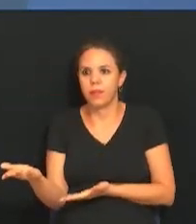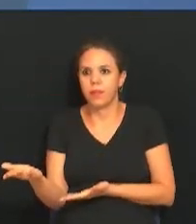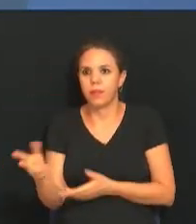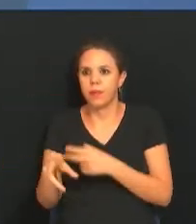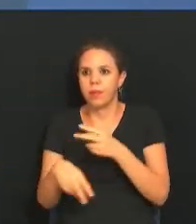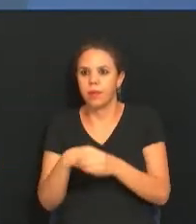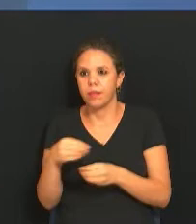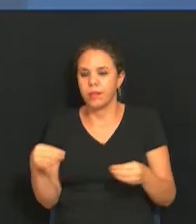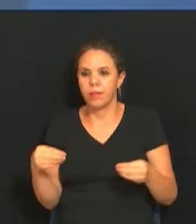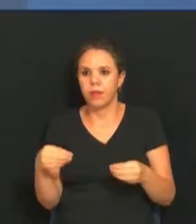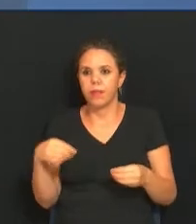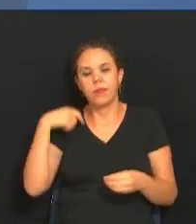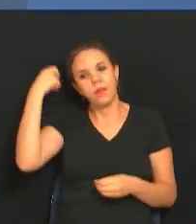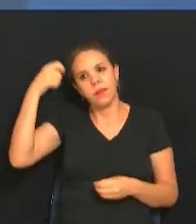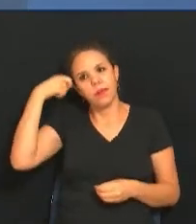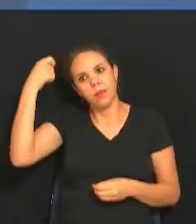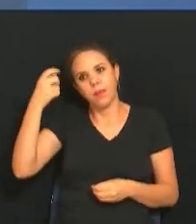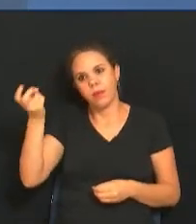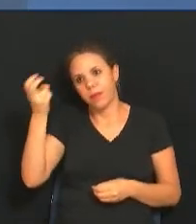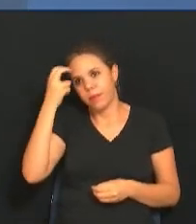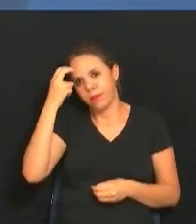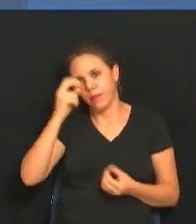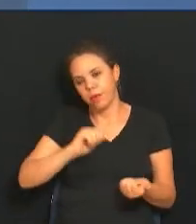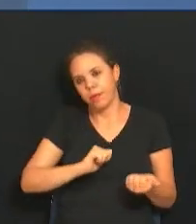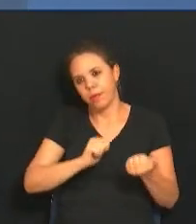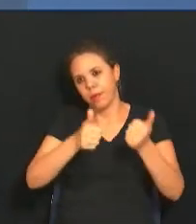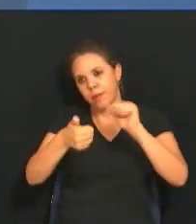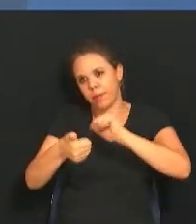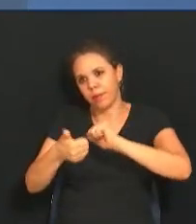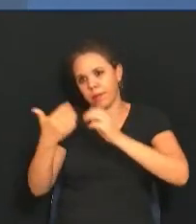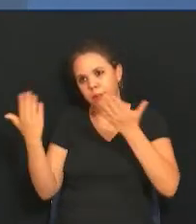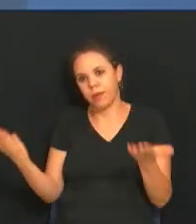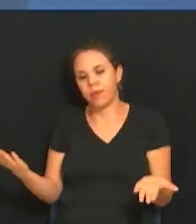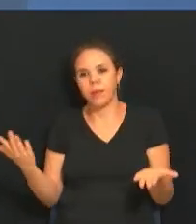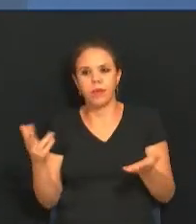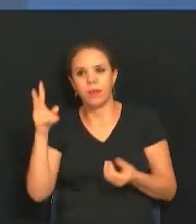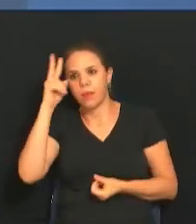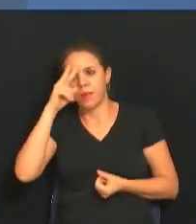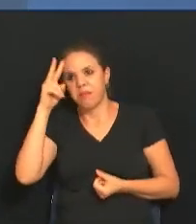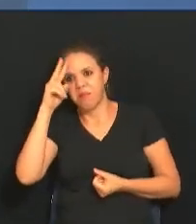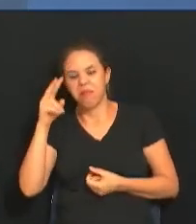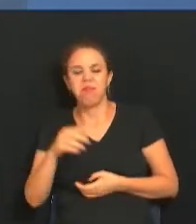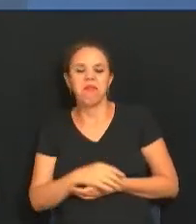premiação artístico, cultural e esportiva, né? Porque quando se lembra de